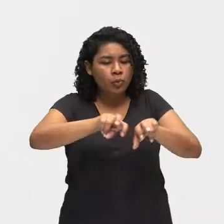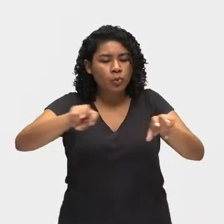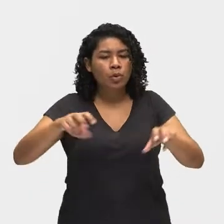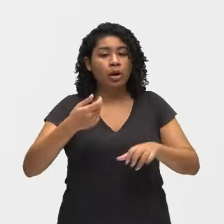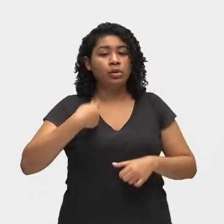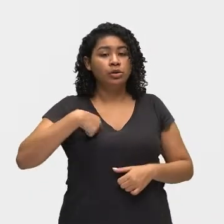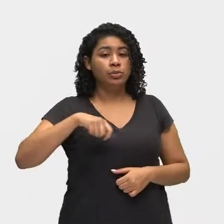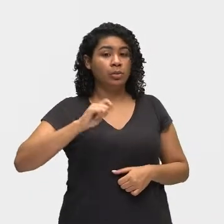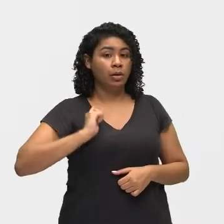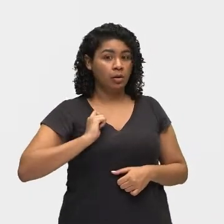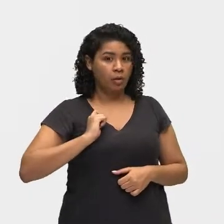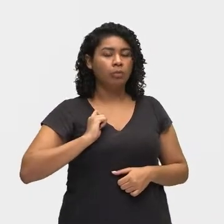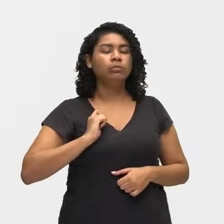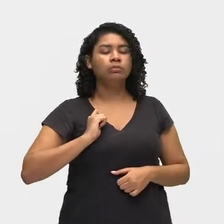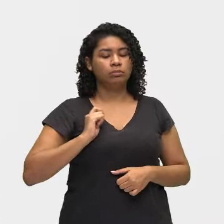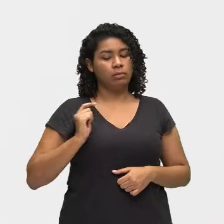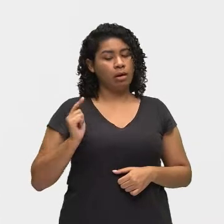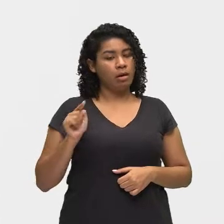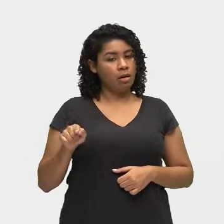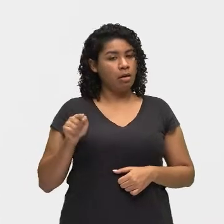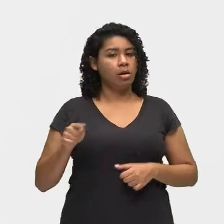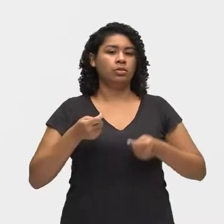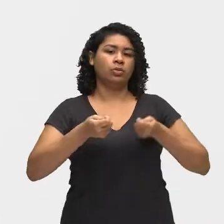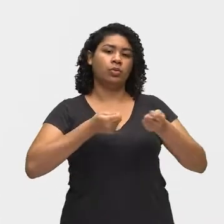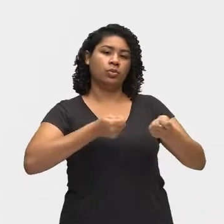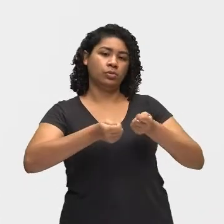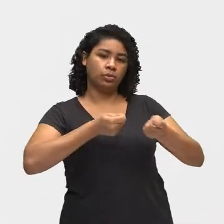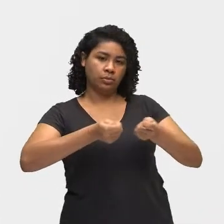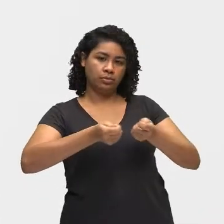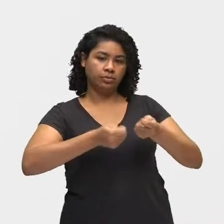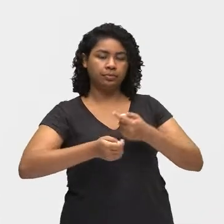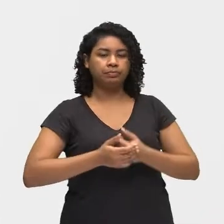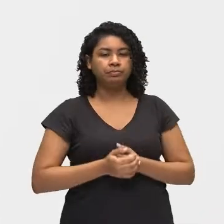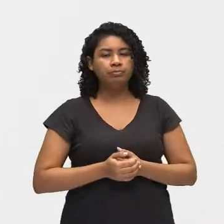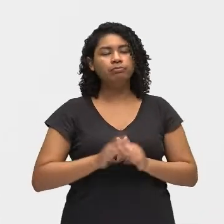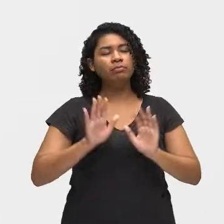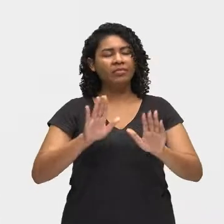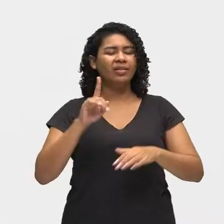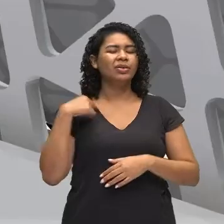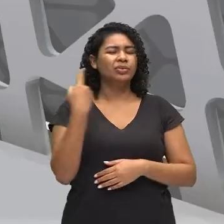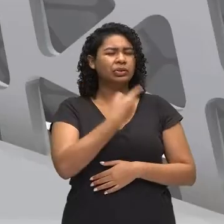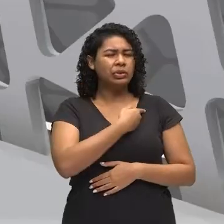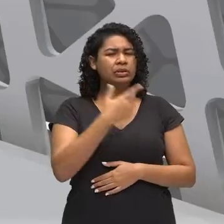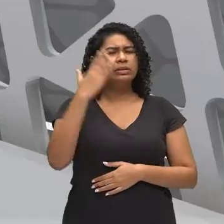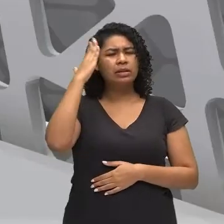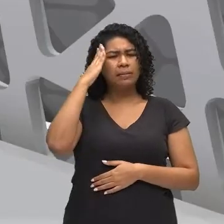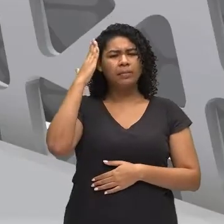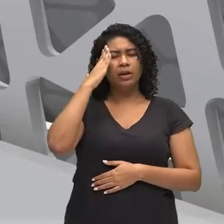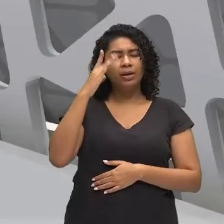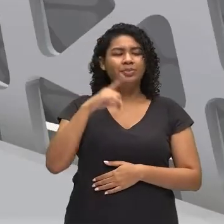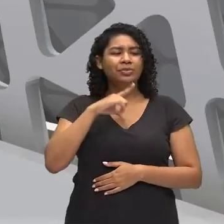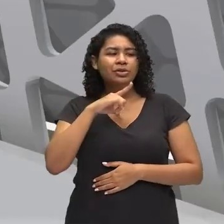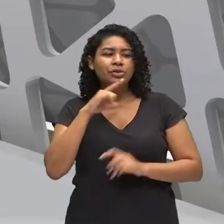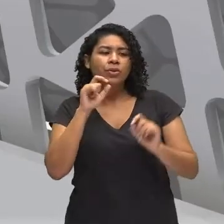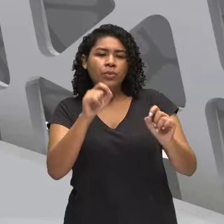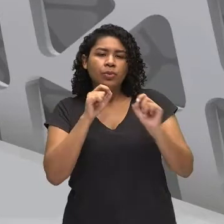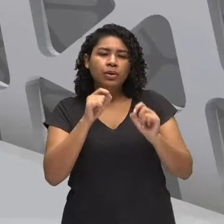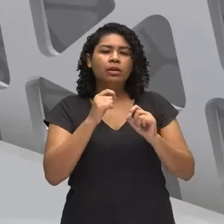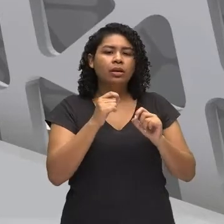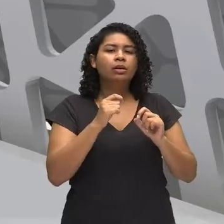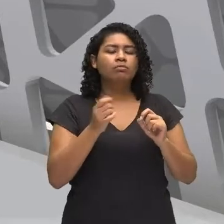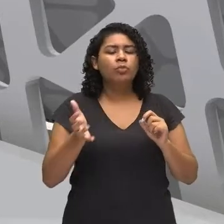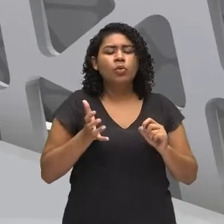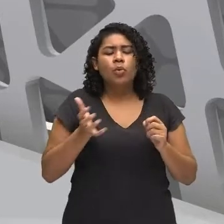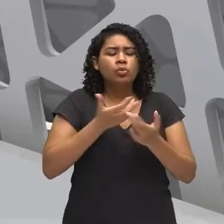espanhola. Claro, nós sabemos que tinha havido ali nesse momento a prospecção de riquezas da floresta, de